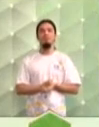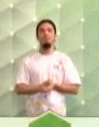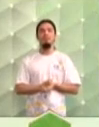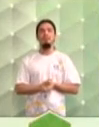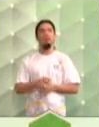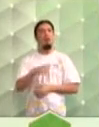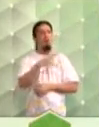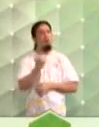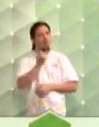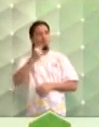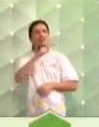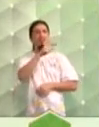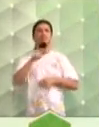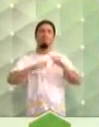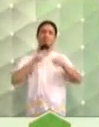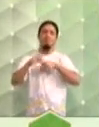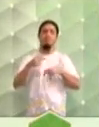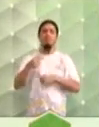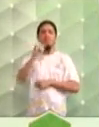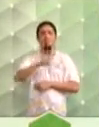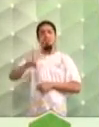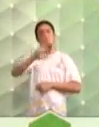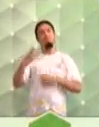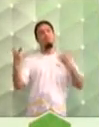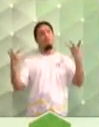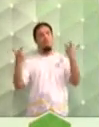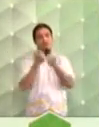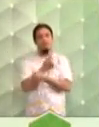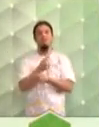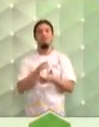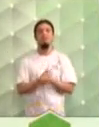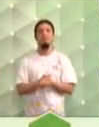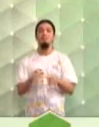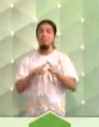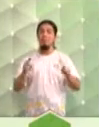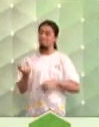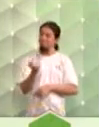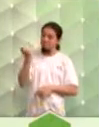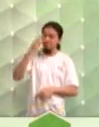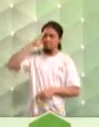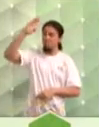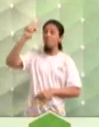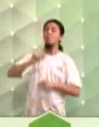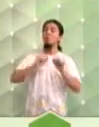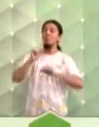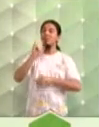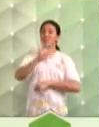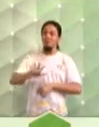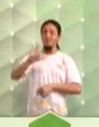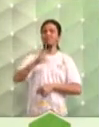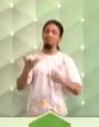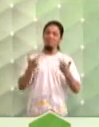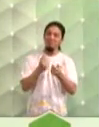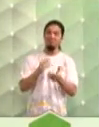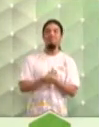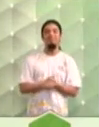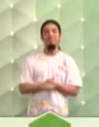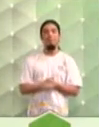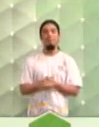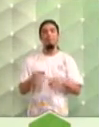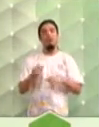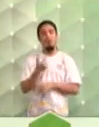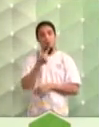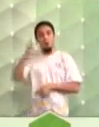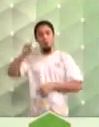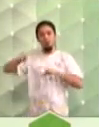falar. É, imagem, é importante a imagem, né, Márcia? O que importa é a imagem, porque sem imagem a gente não seria nada, né, Gato Júnior? Isso aí. Ele vai fazer mais um sorteio no